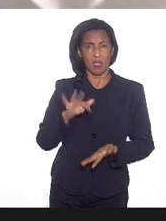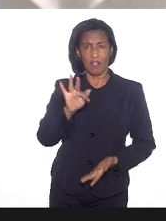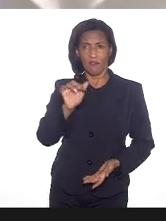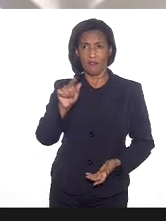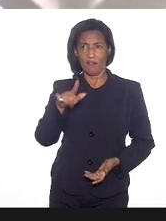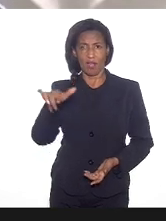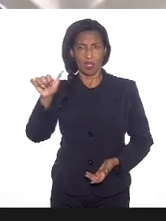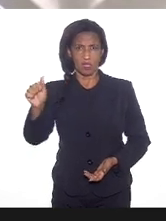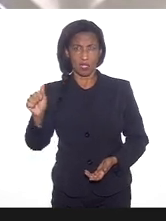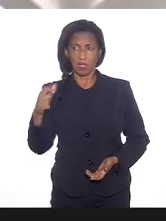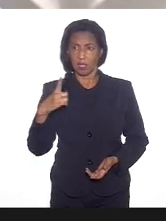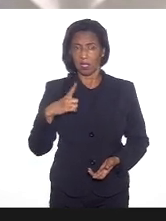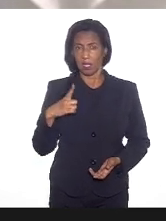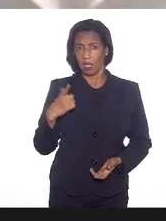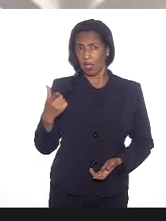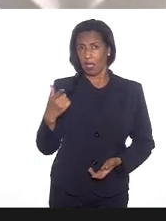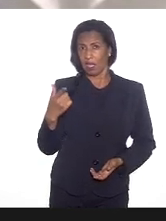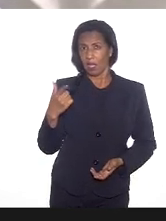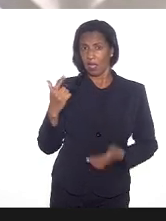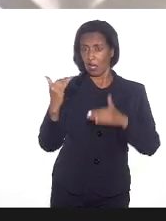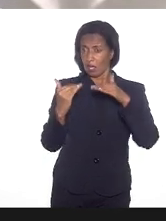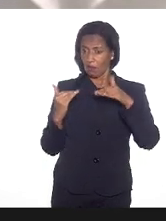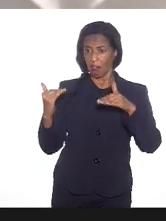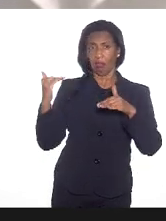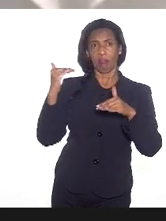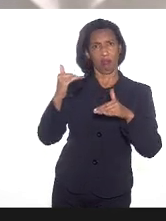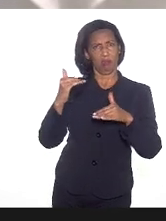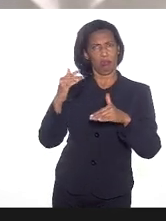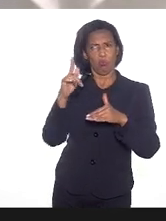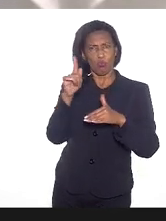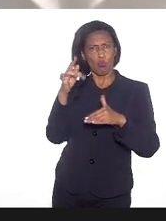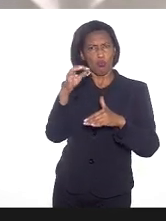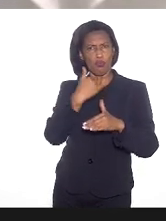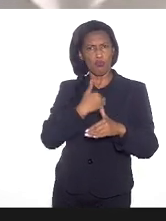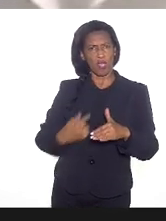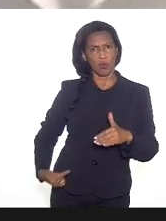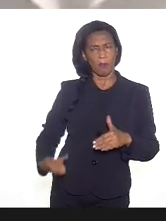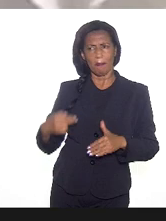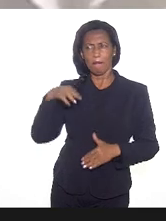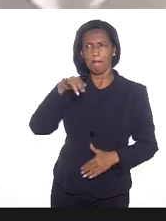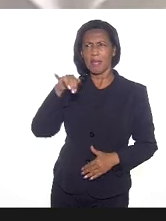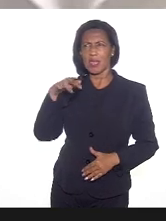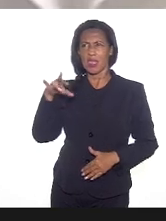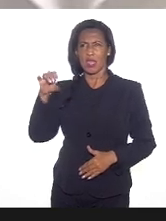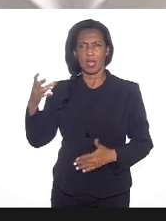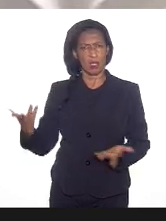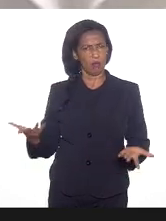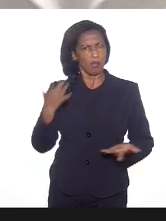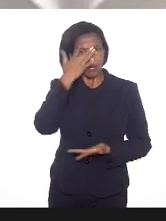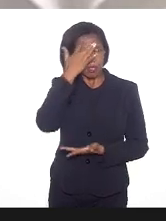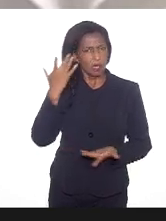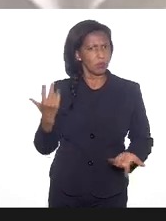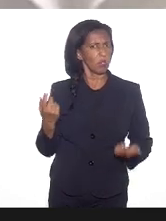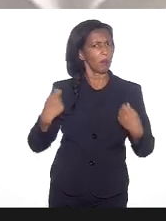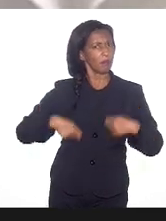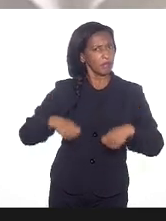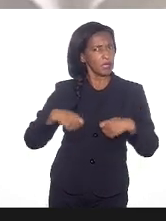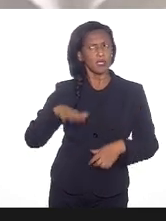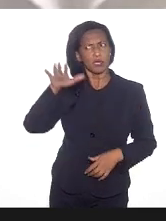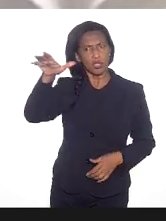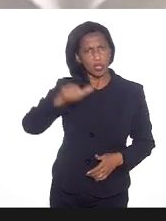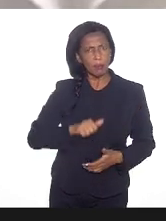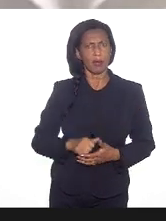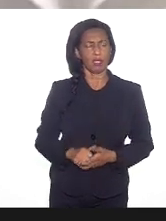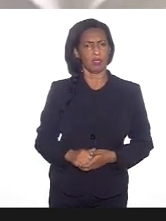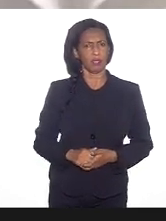Fazenda ocupa um cargo de relevância no governo mineiro. Então, essas pessoas precisam, sim, ser